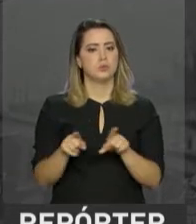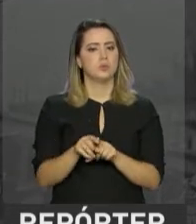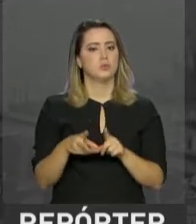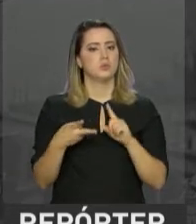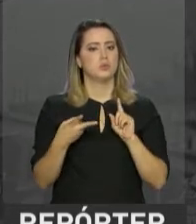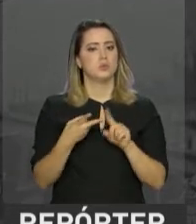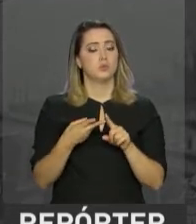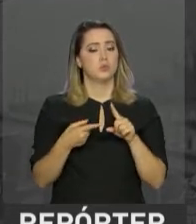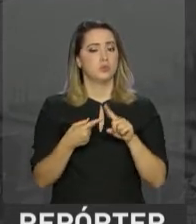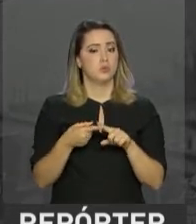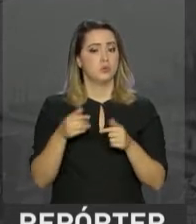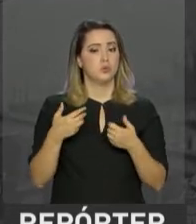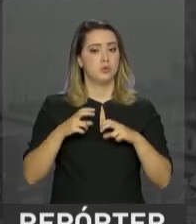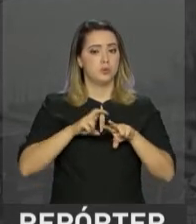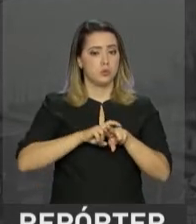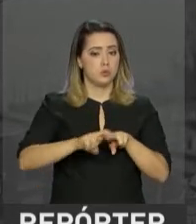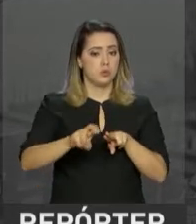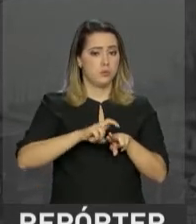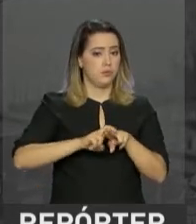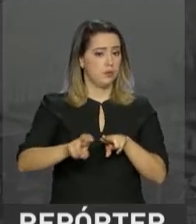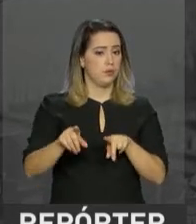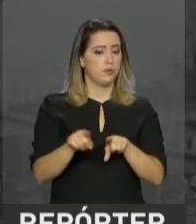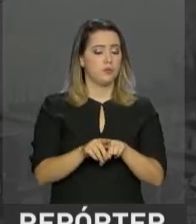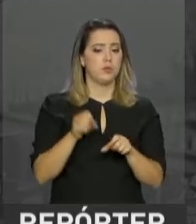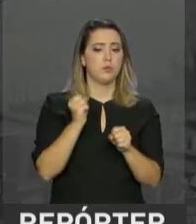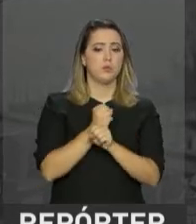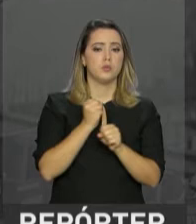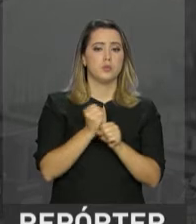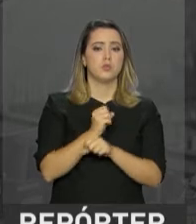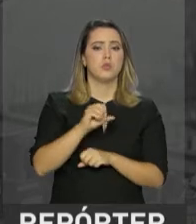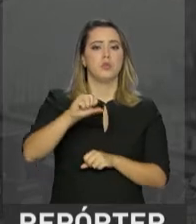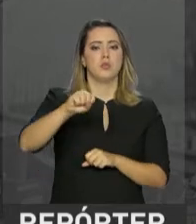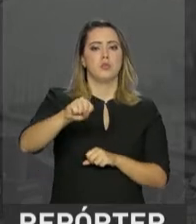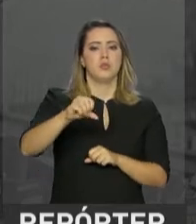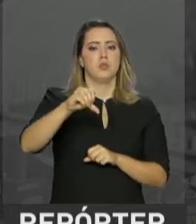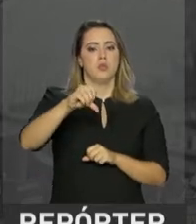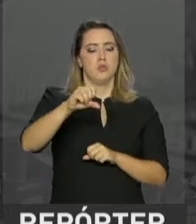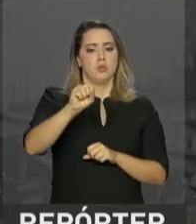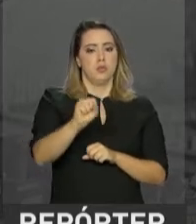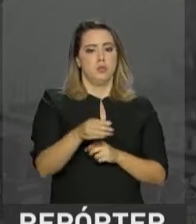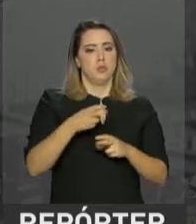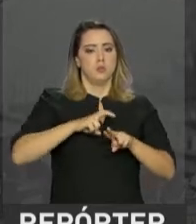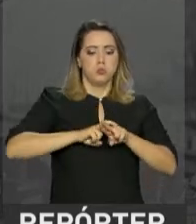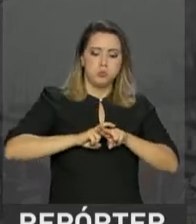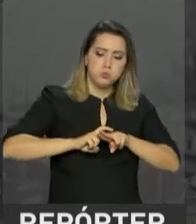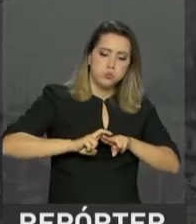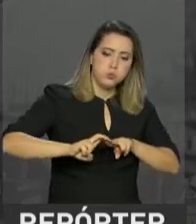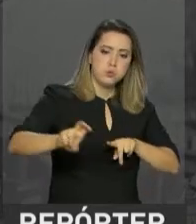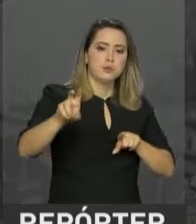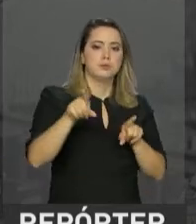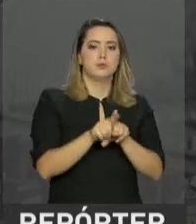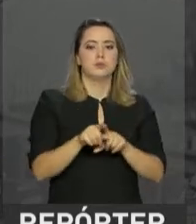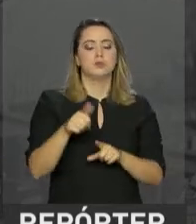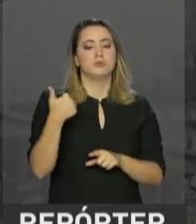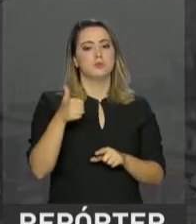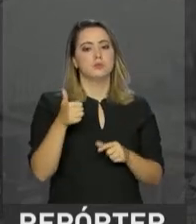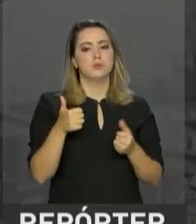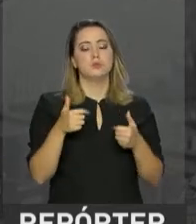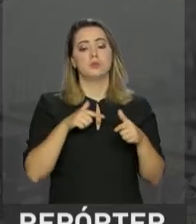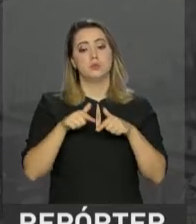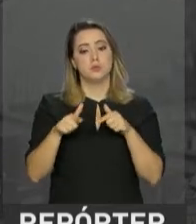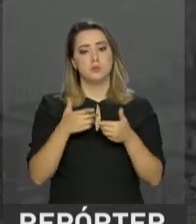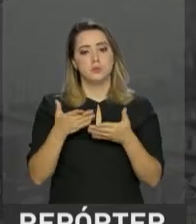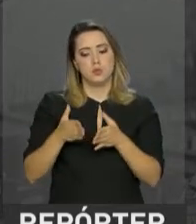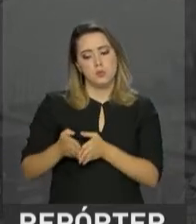duas ações em ferrovias com a construção de quase 900 quilômetros de trilhos 11 ações em portos como a